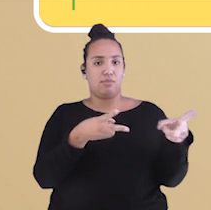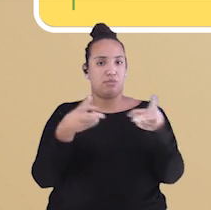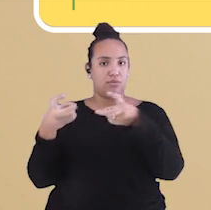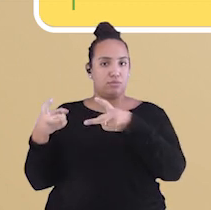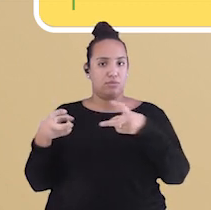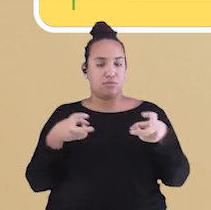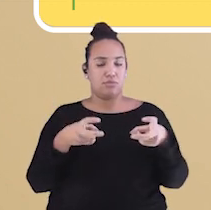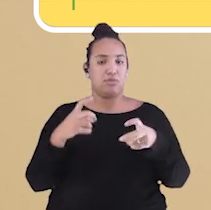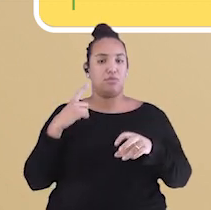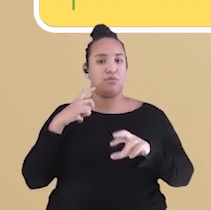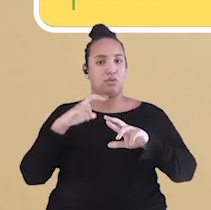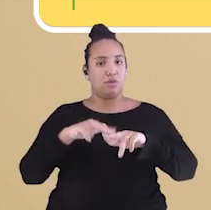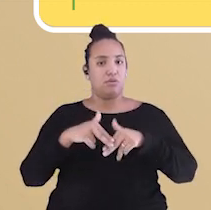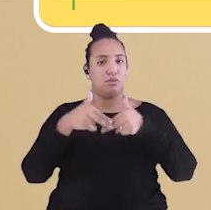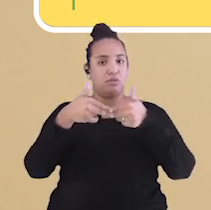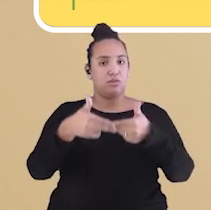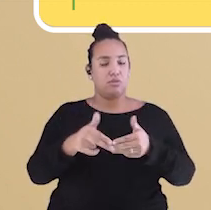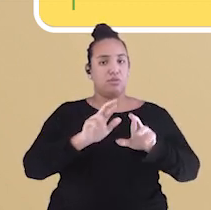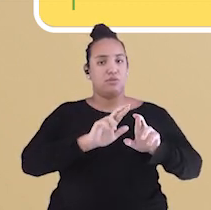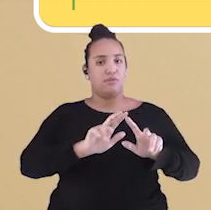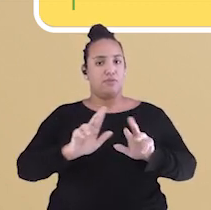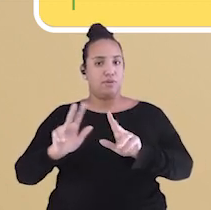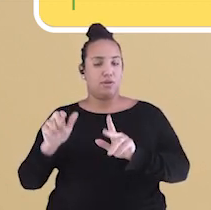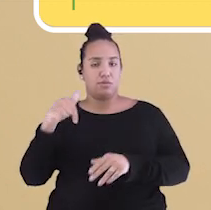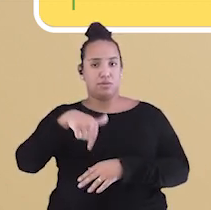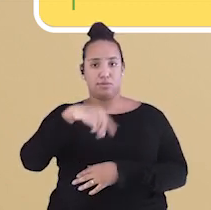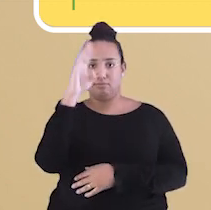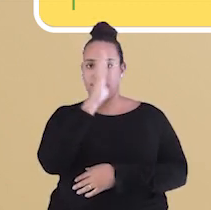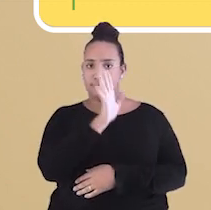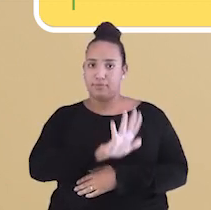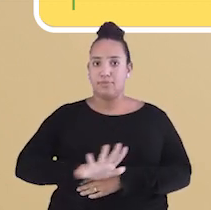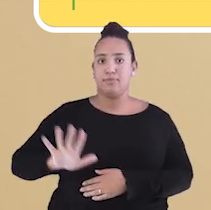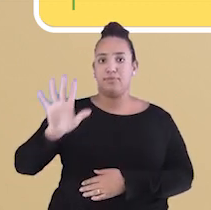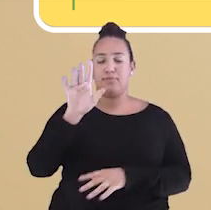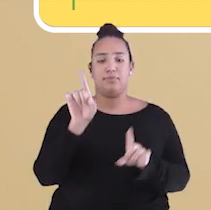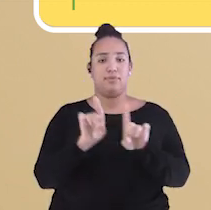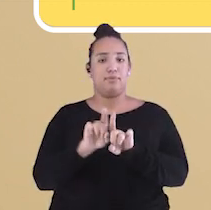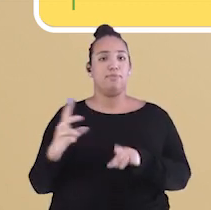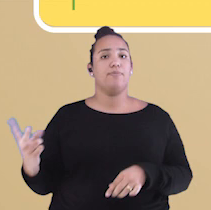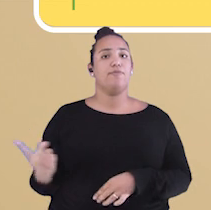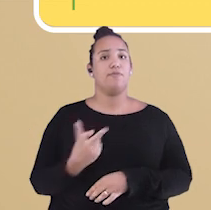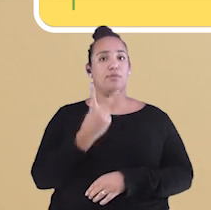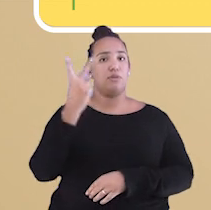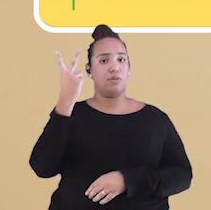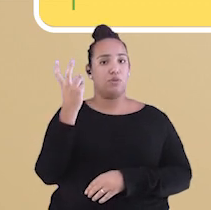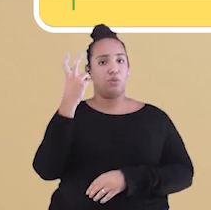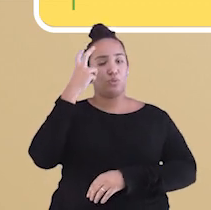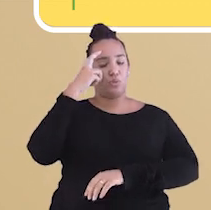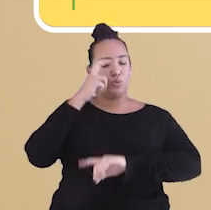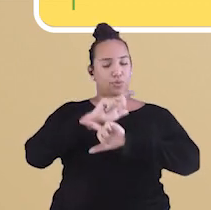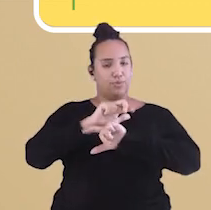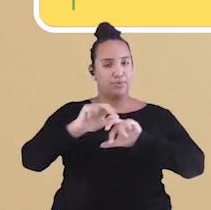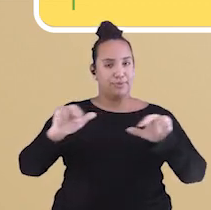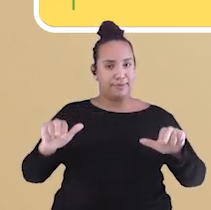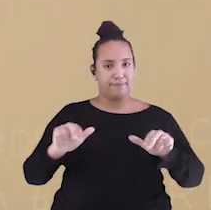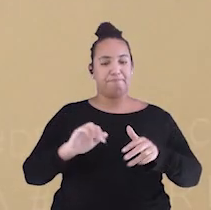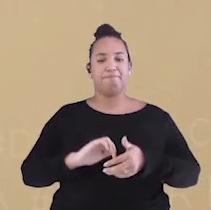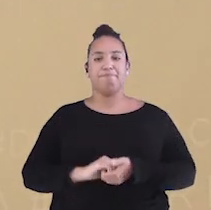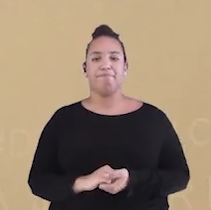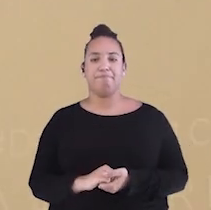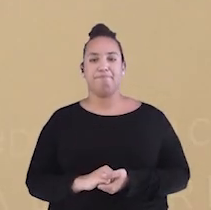as diferentes etnias existentes no Brasil, valorizando suas diversidades culturais e